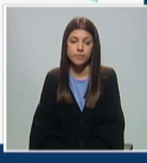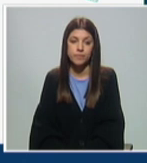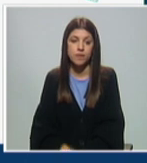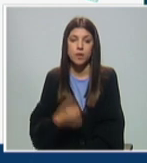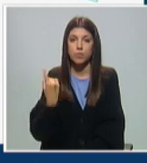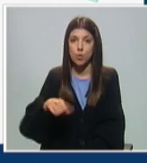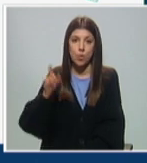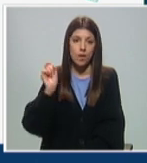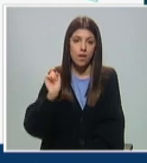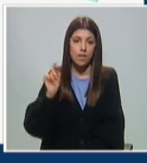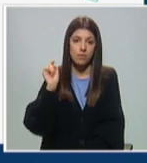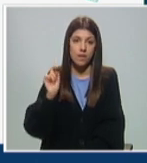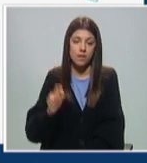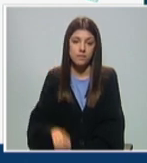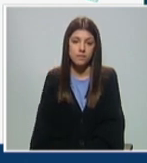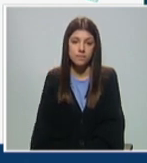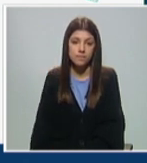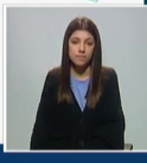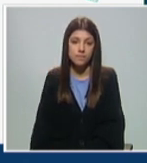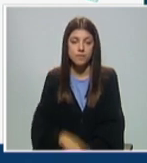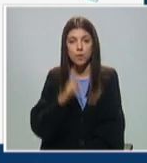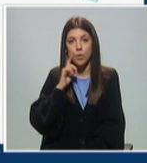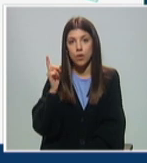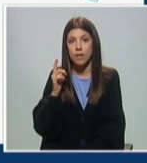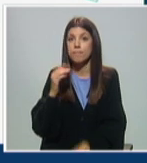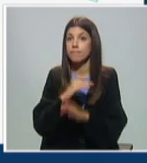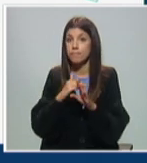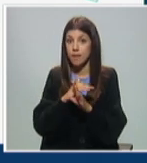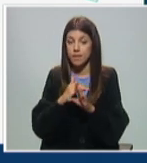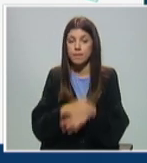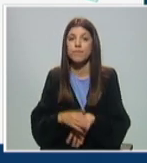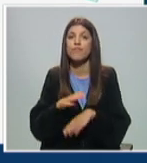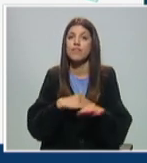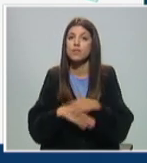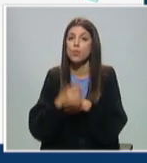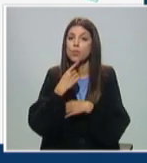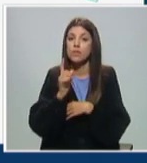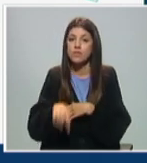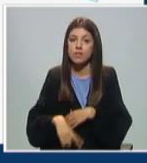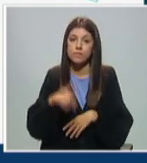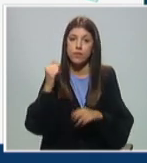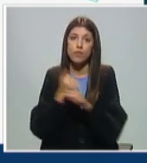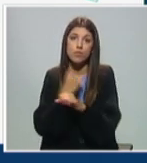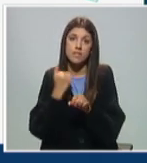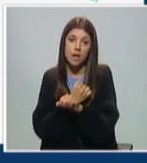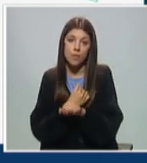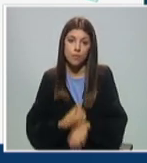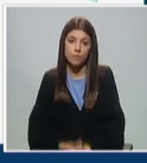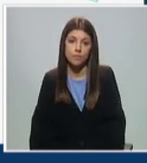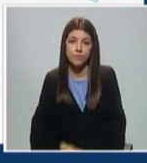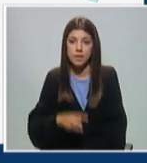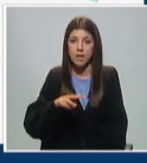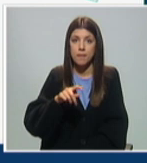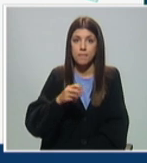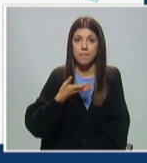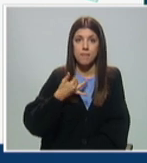basta dar Enter. E temos a média calculada. Vamos fazer de novo. Função,